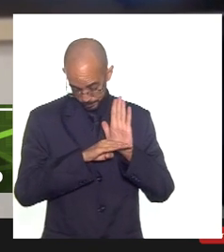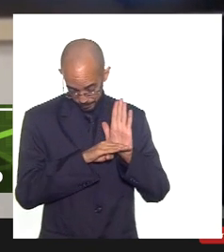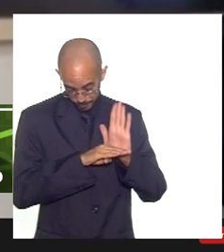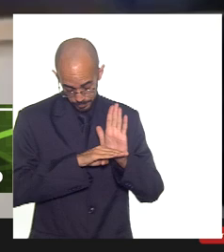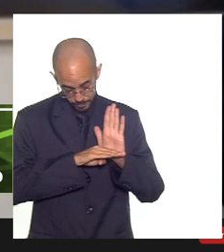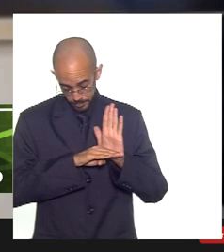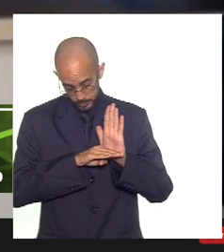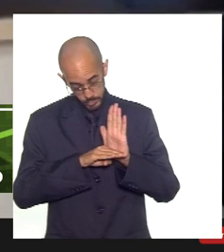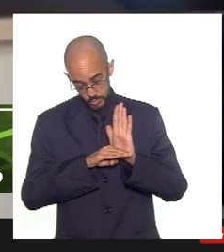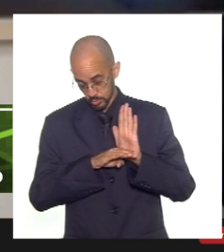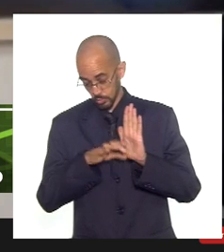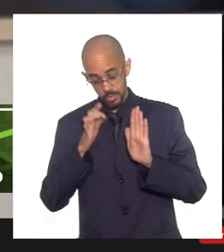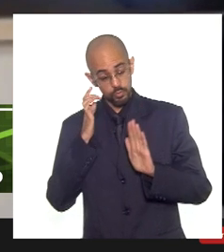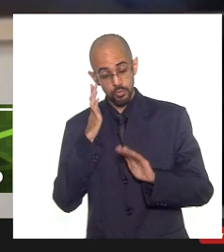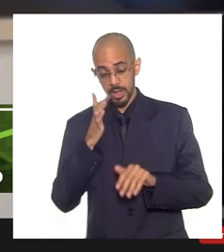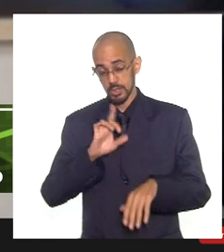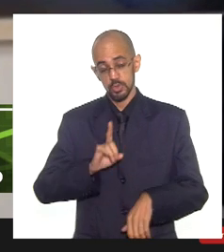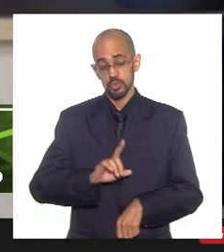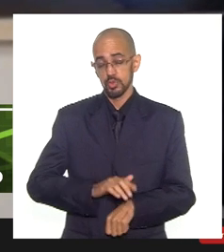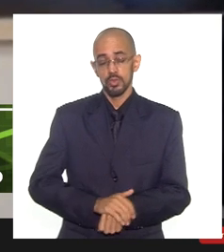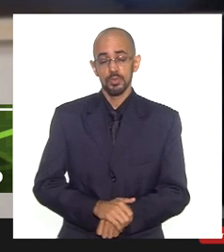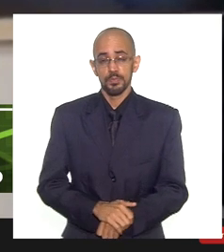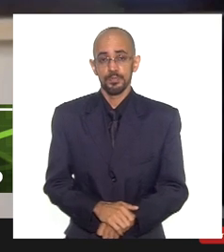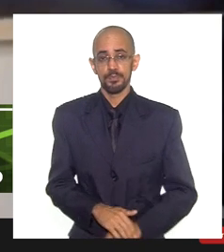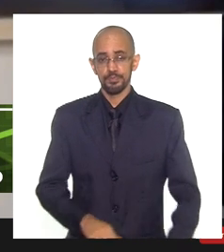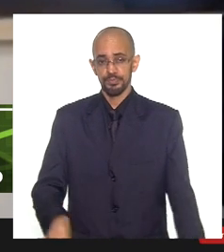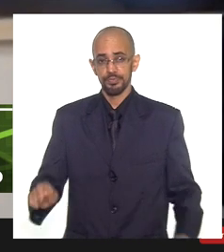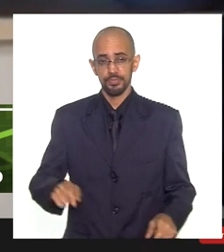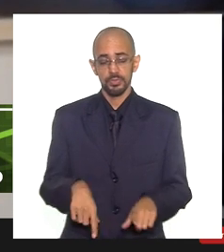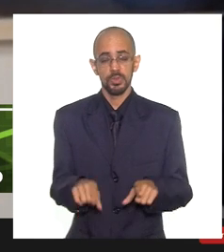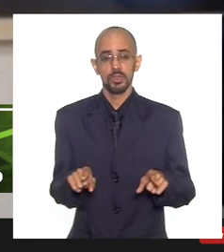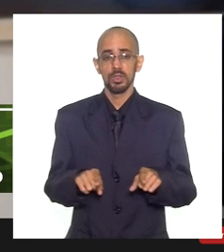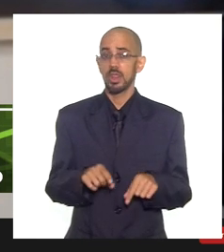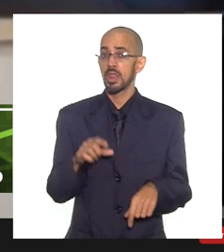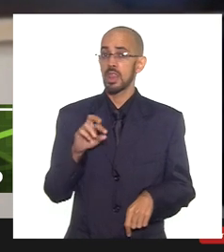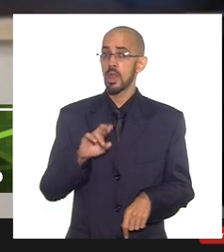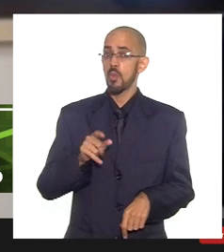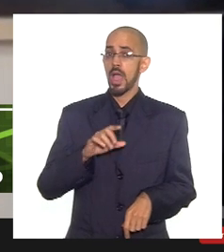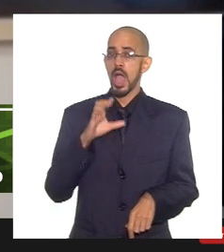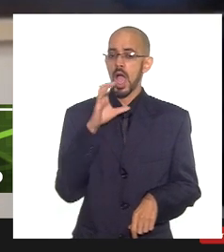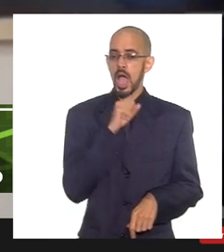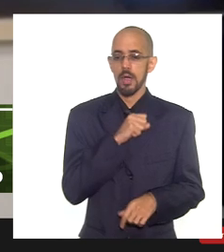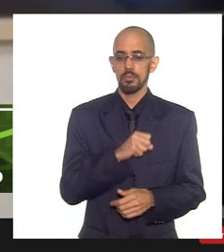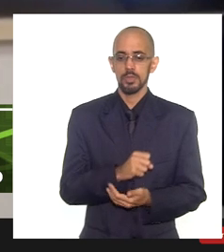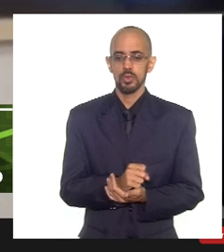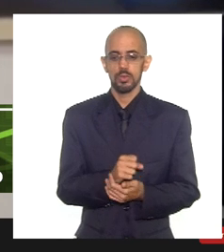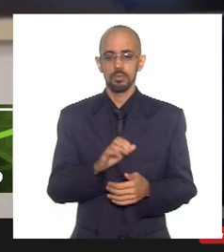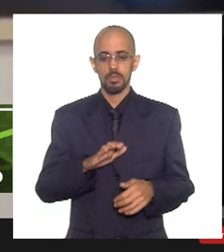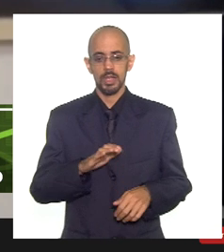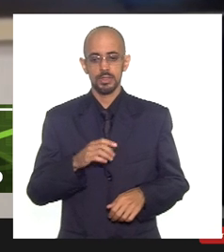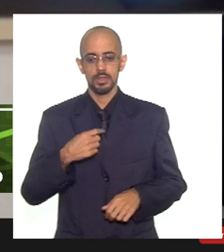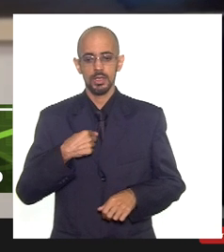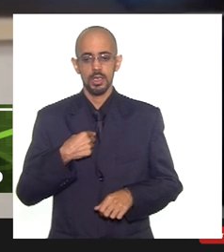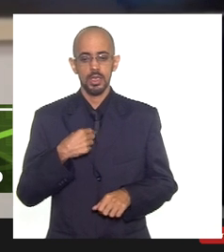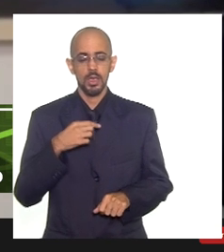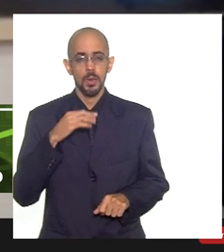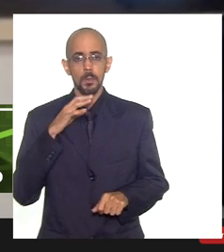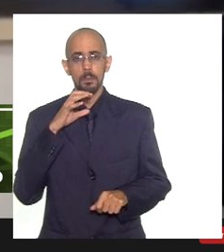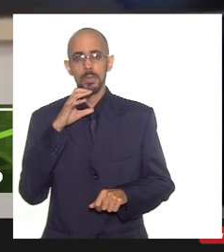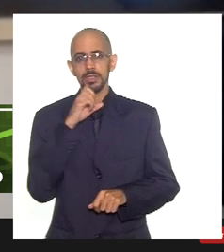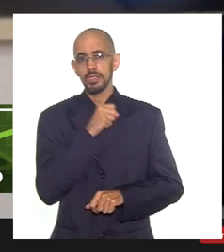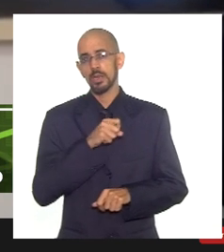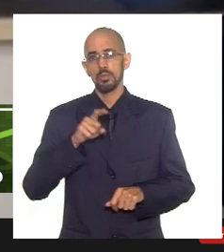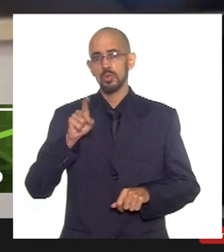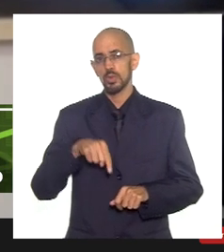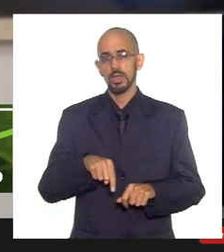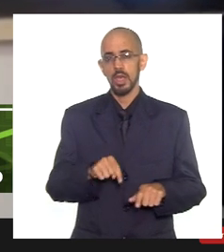não é fácil e não é rápido mas eu tenho a impressão de que é um processo que